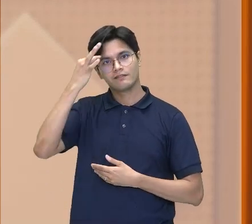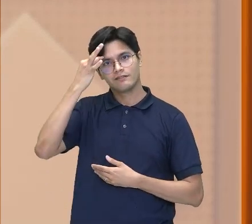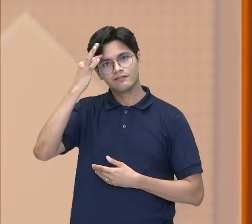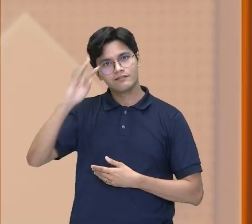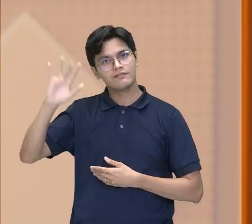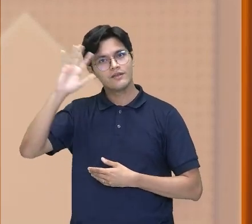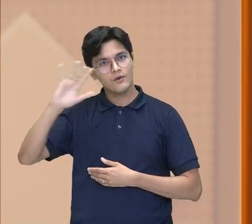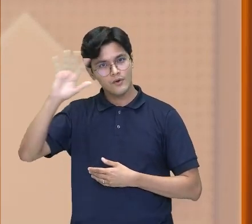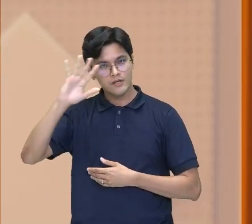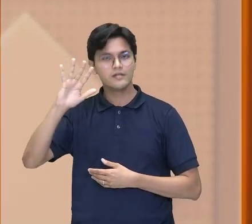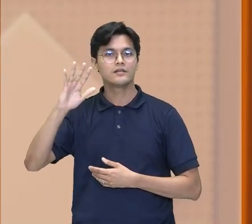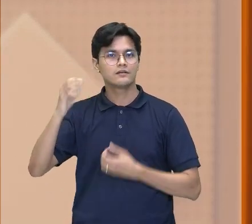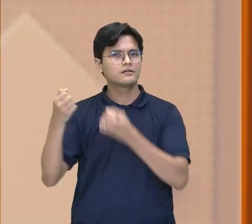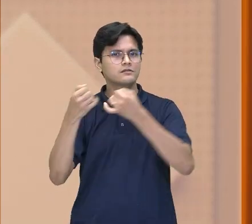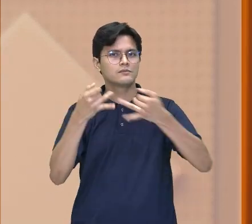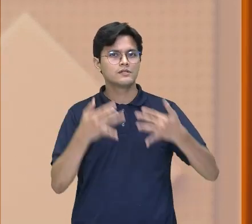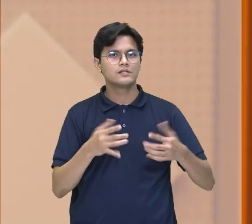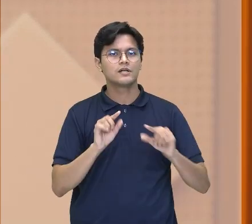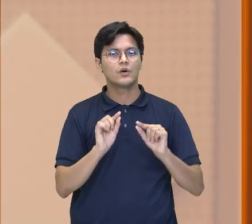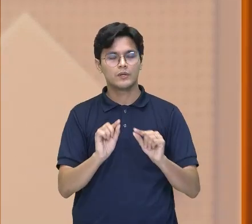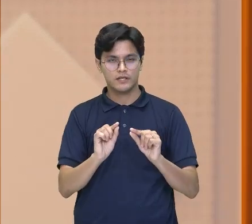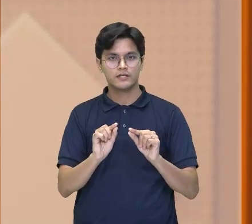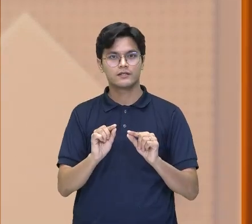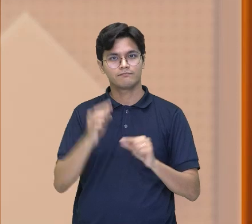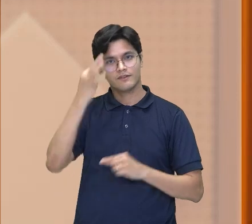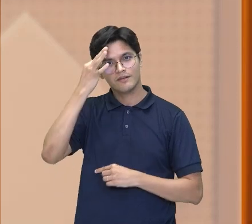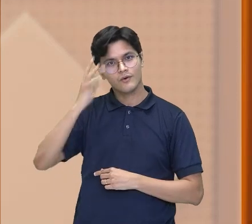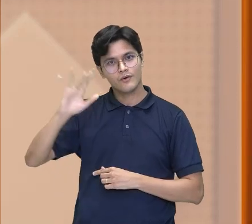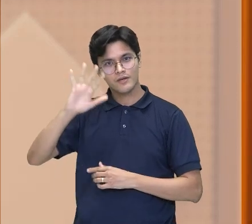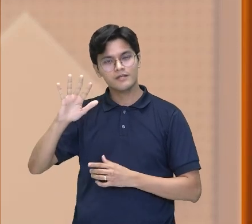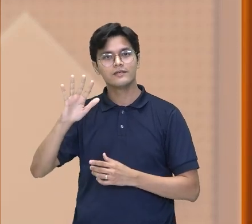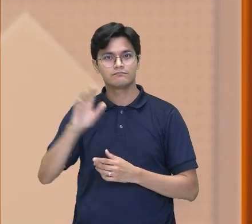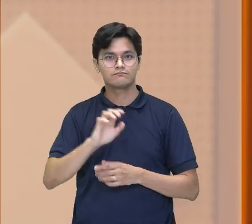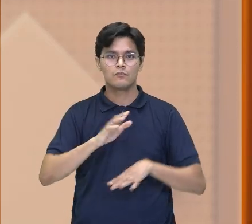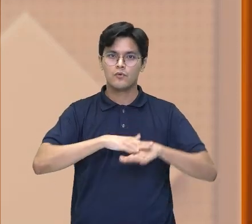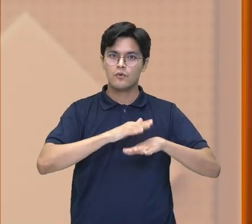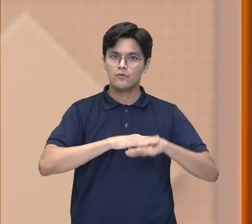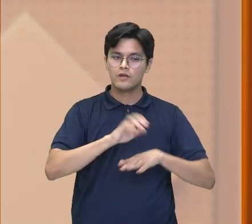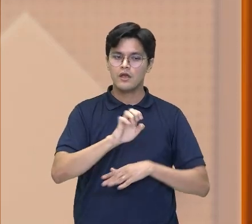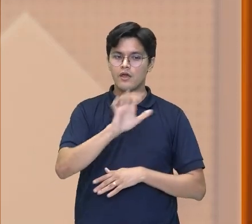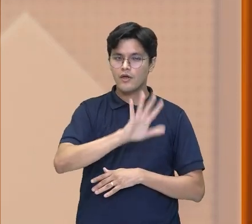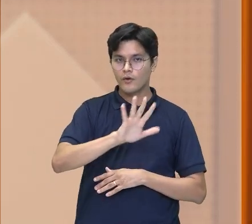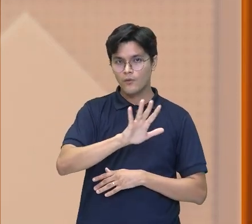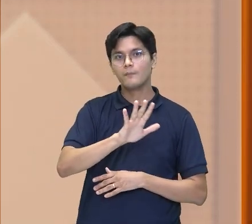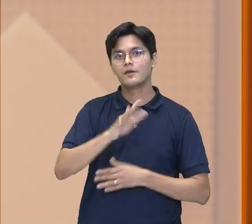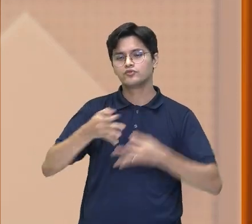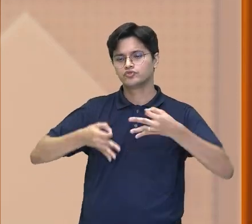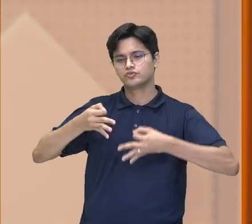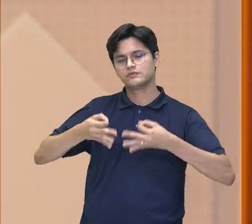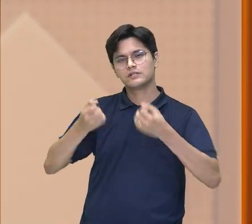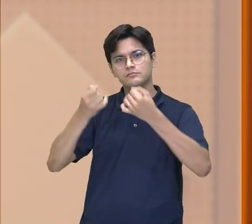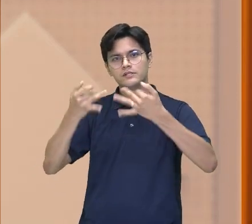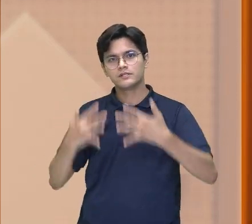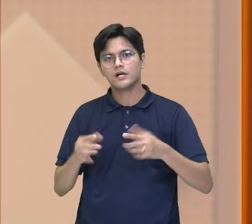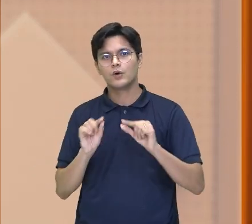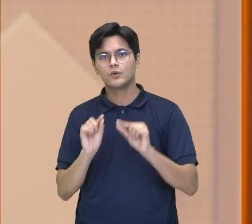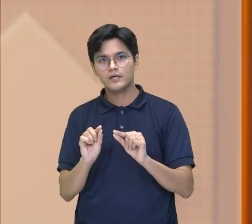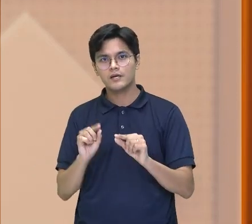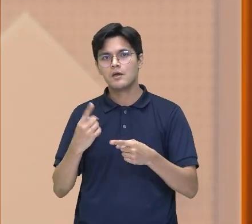das explicações, vamos dizer assim, que os europeus deram para justificar justamente